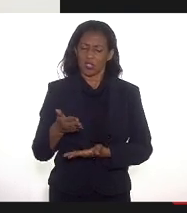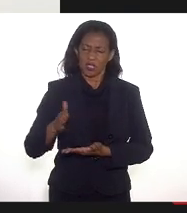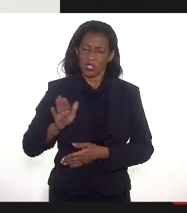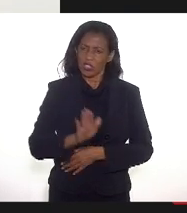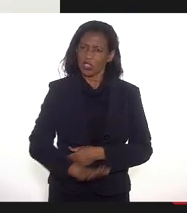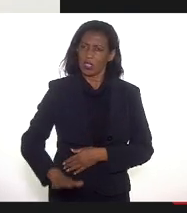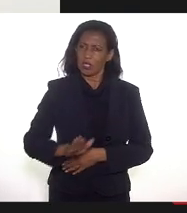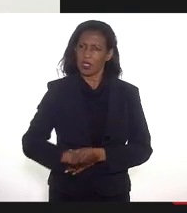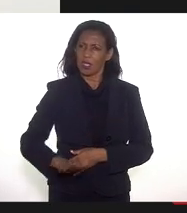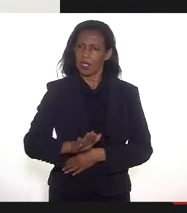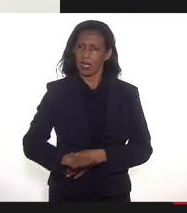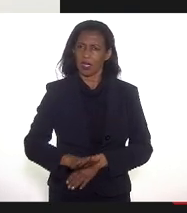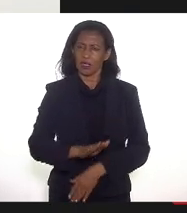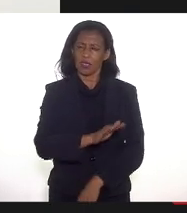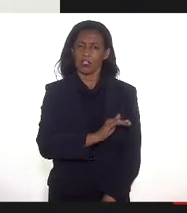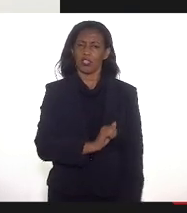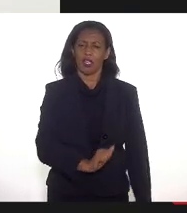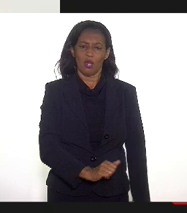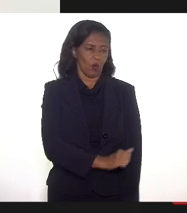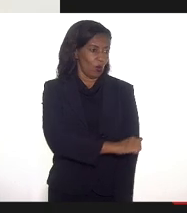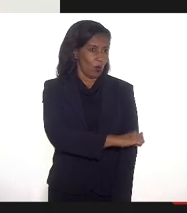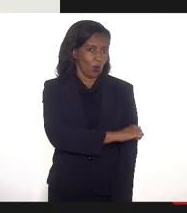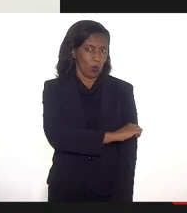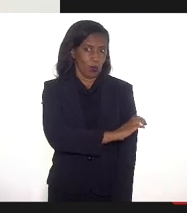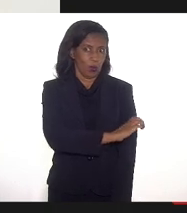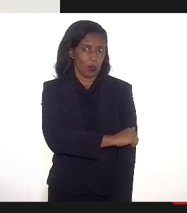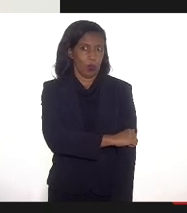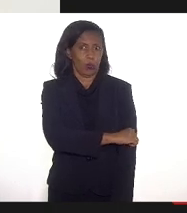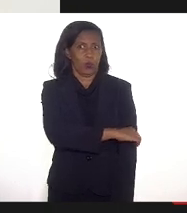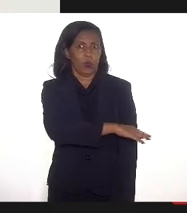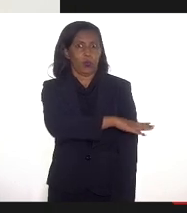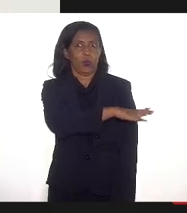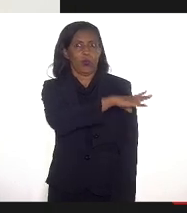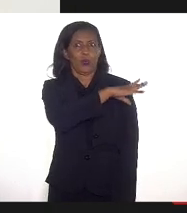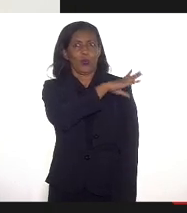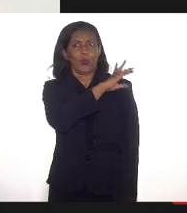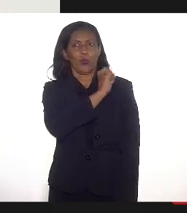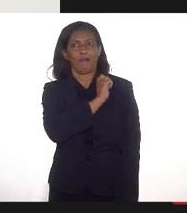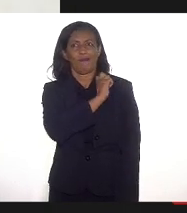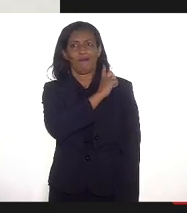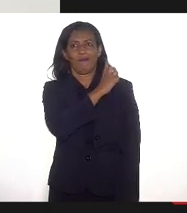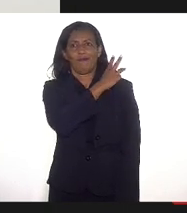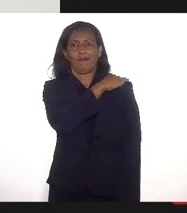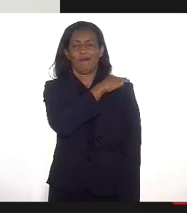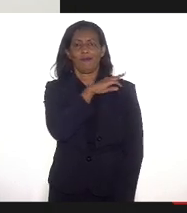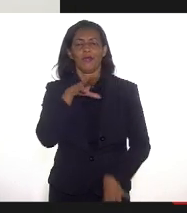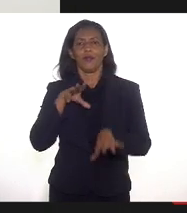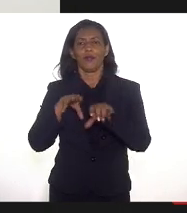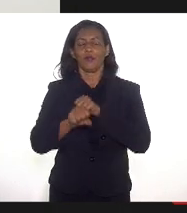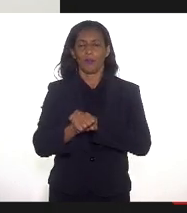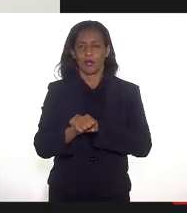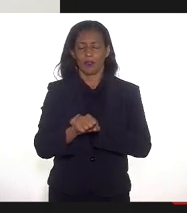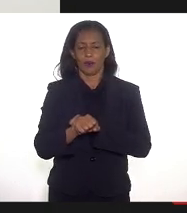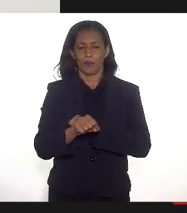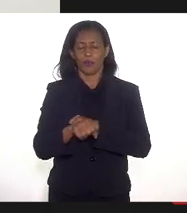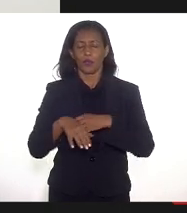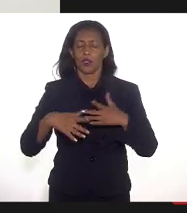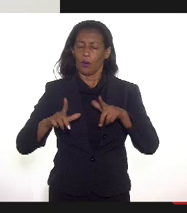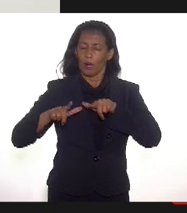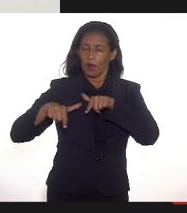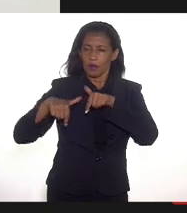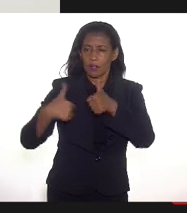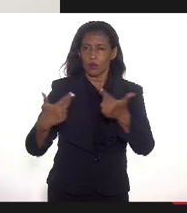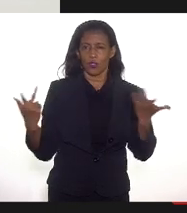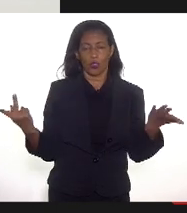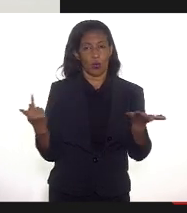passando pela educação inclusiva, chegando até a pós-graduação. Então, as ações que foram tomadas no ano de 2020